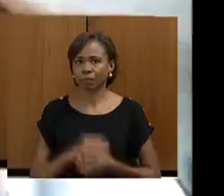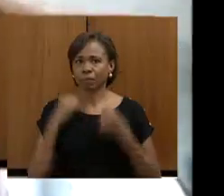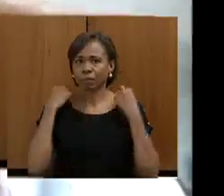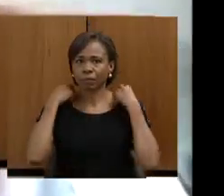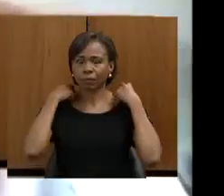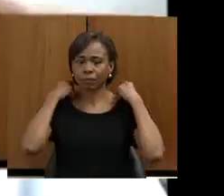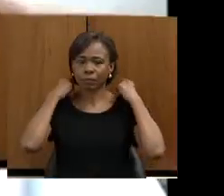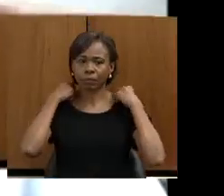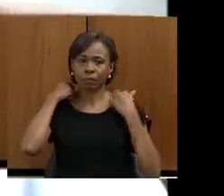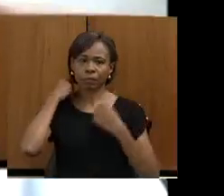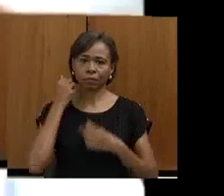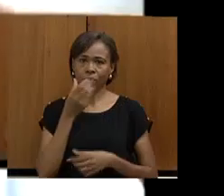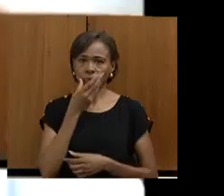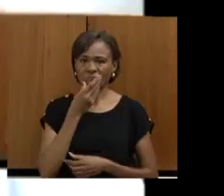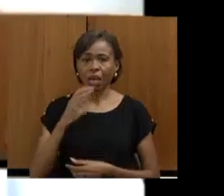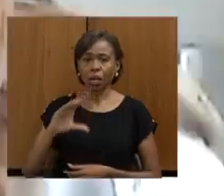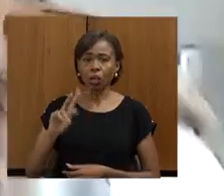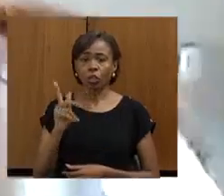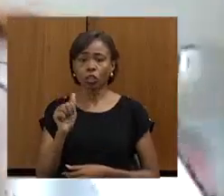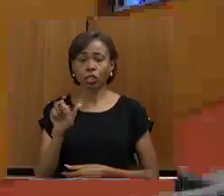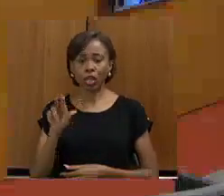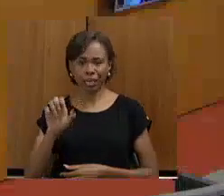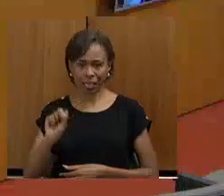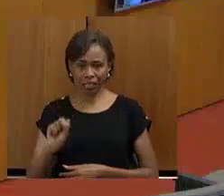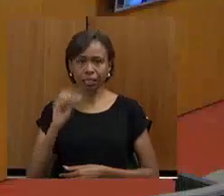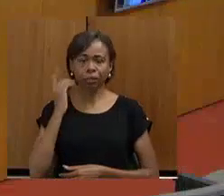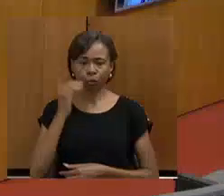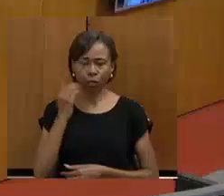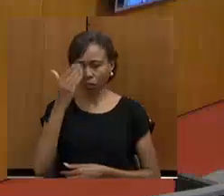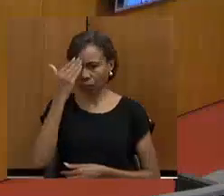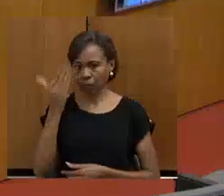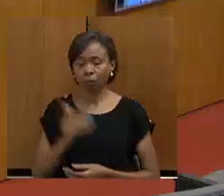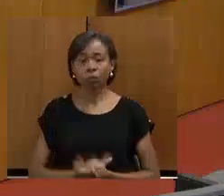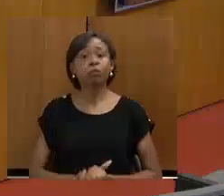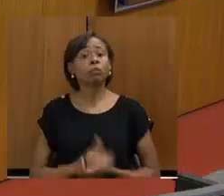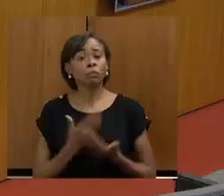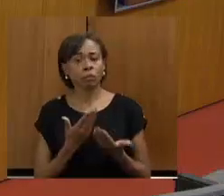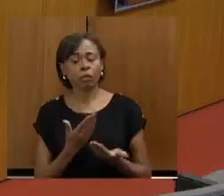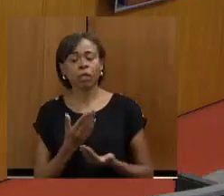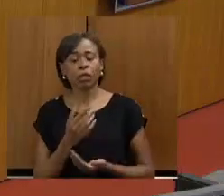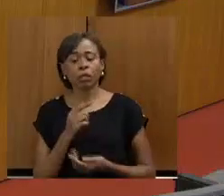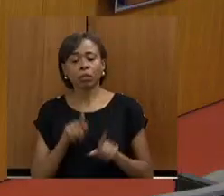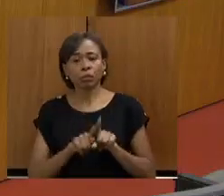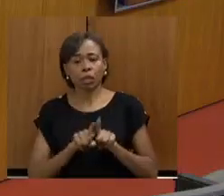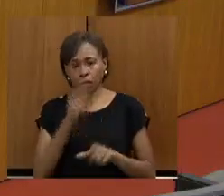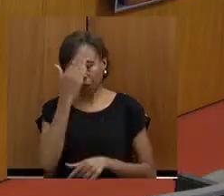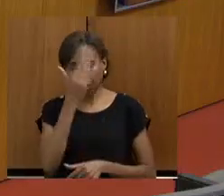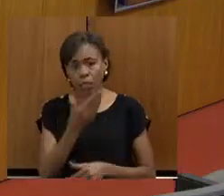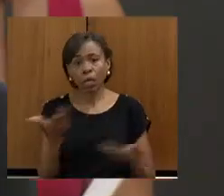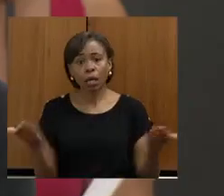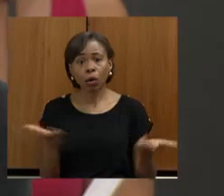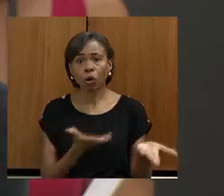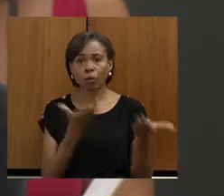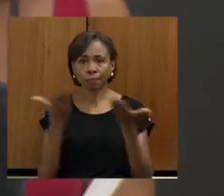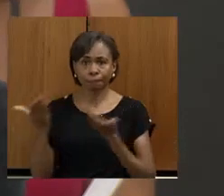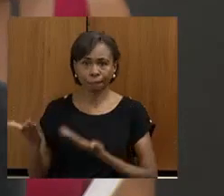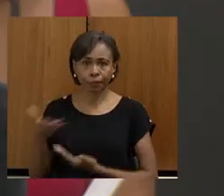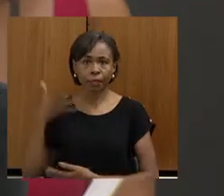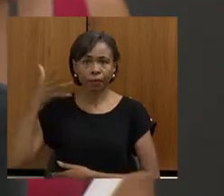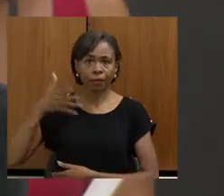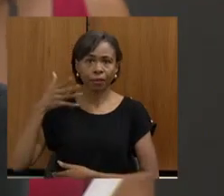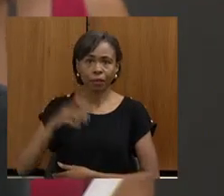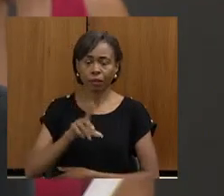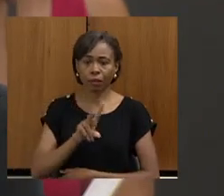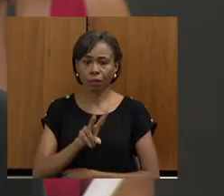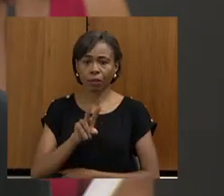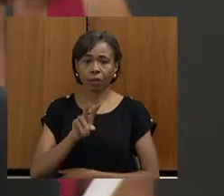Obrigada, deputado Charles Santos, pela oportunidade. Obrigado, Zeisa. Vou passar aqui, então, a fala para o